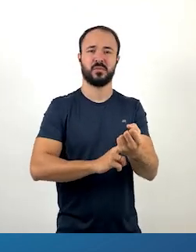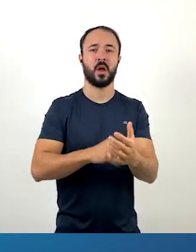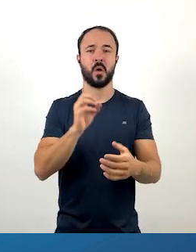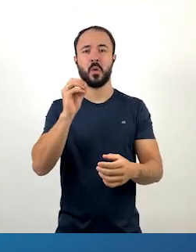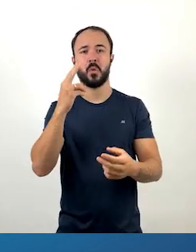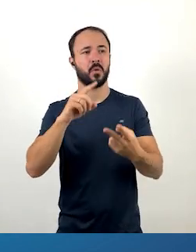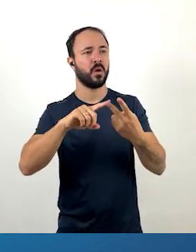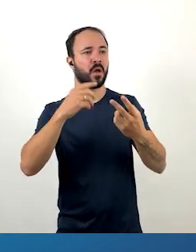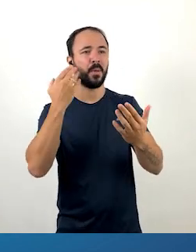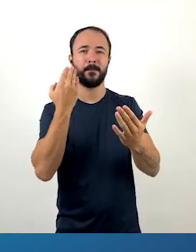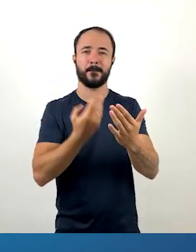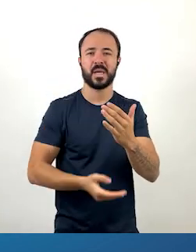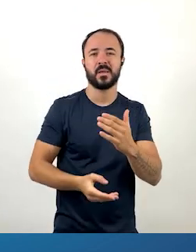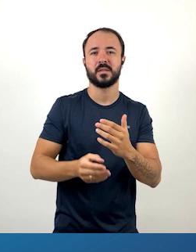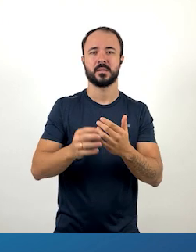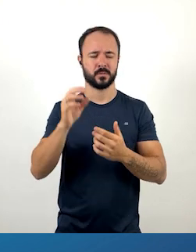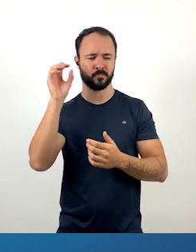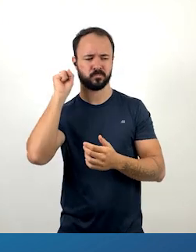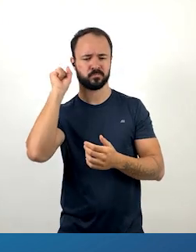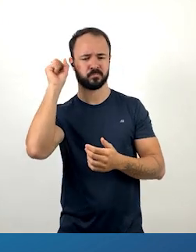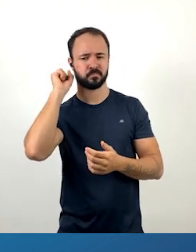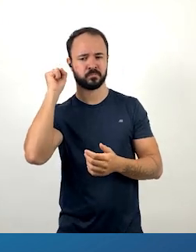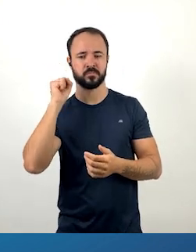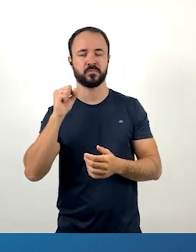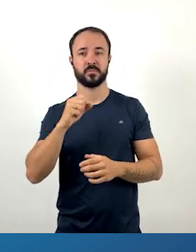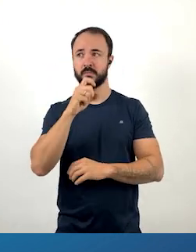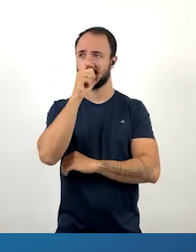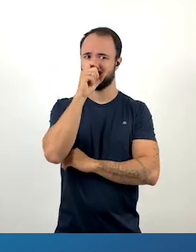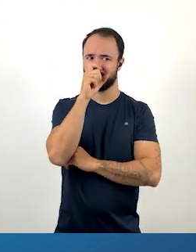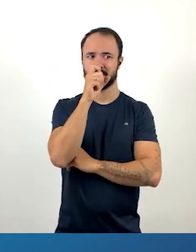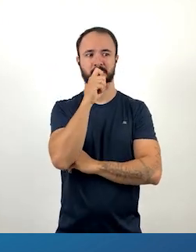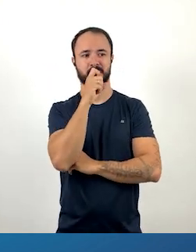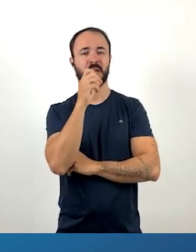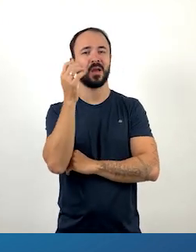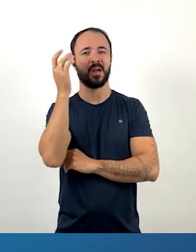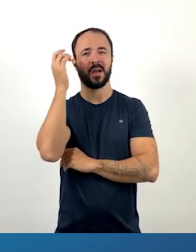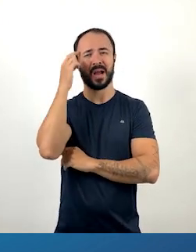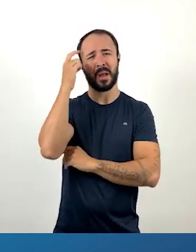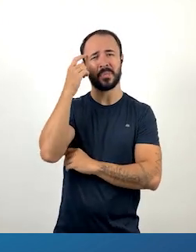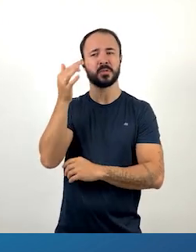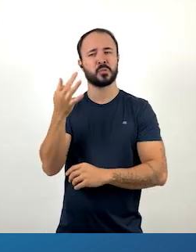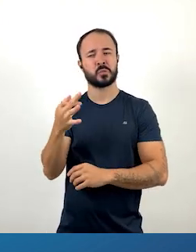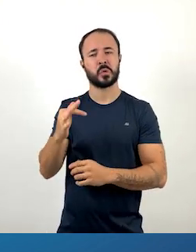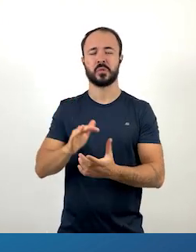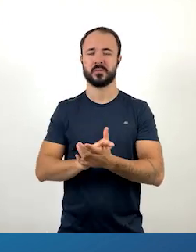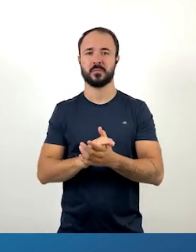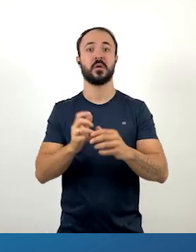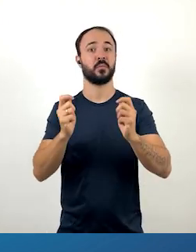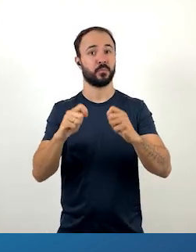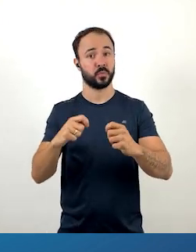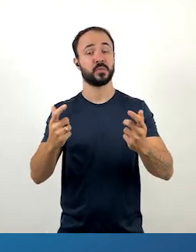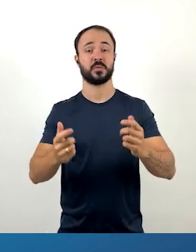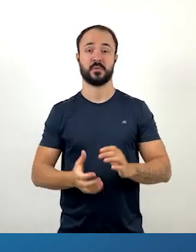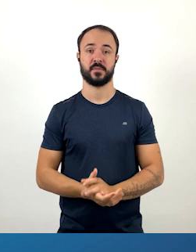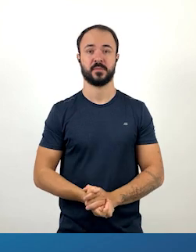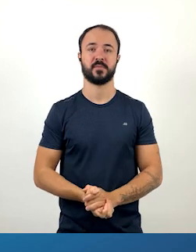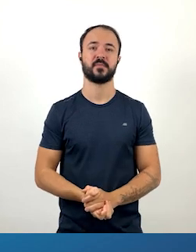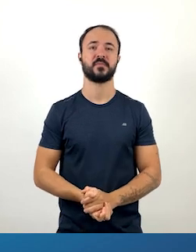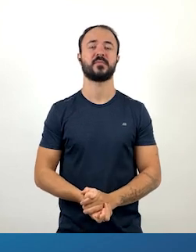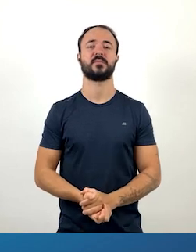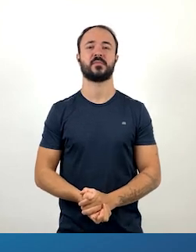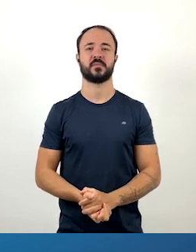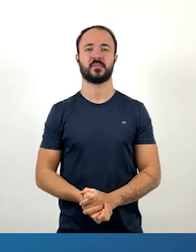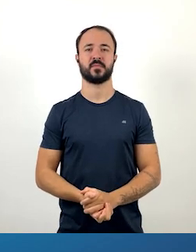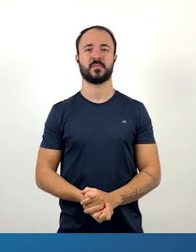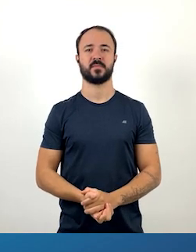irritabilidade, perda de audição, insônia, dores de cabeça, são algumas das consequências dessa poluição sonora que causa no nosso organismo.